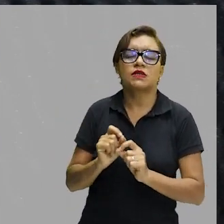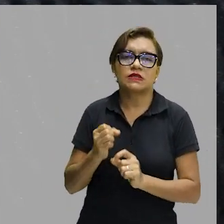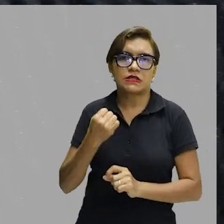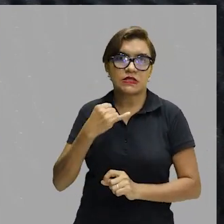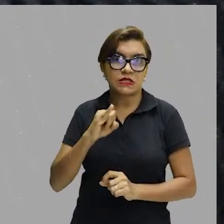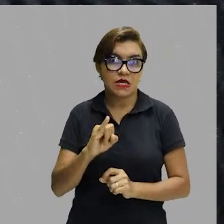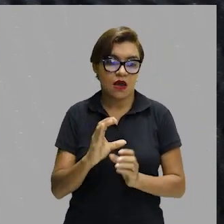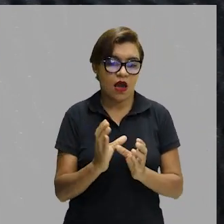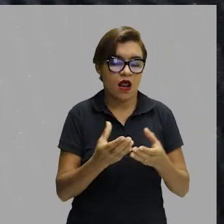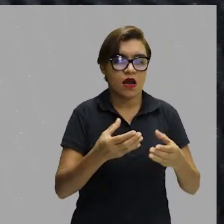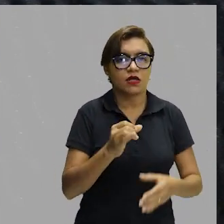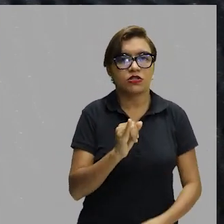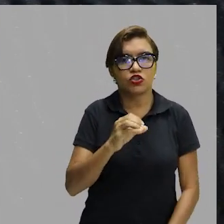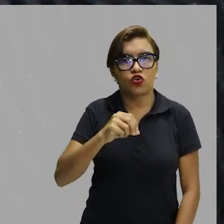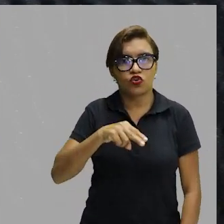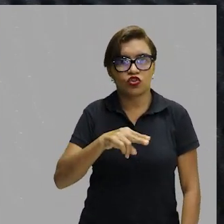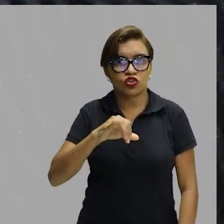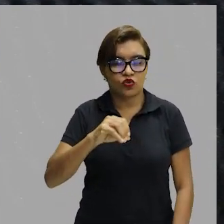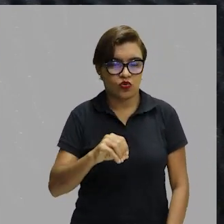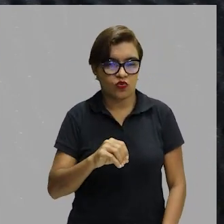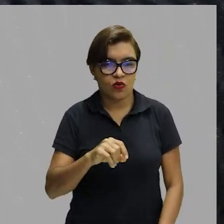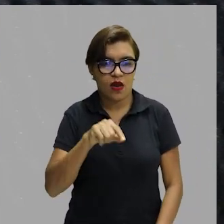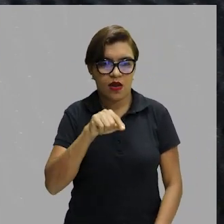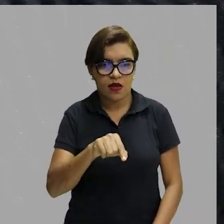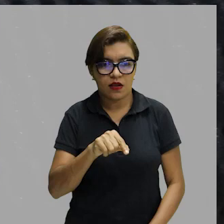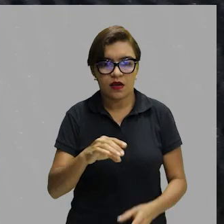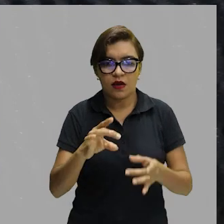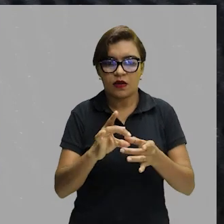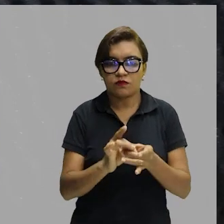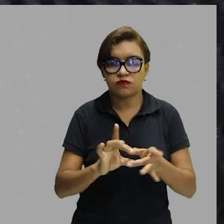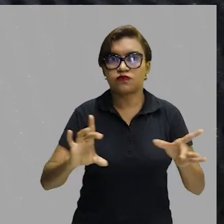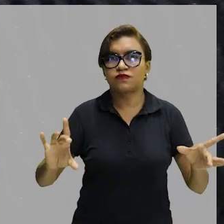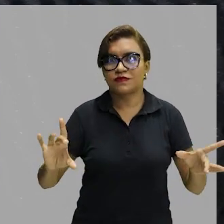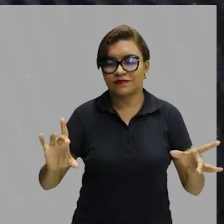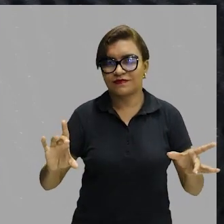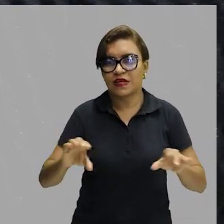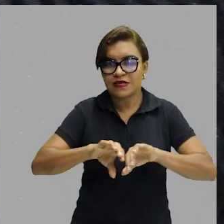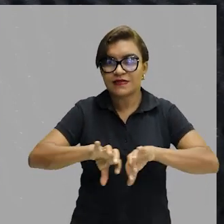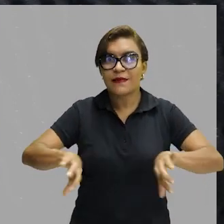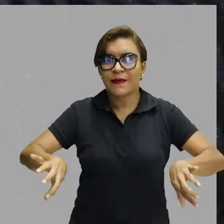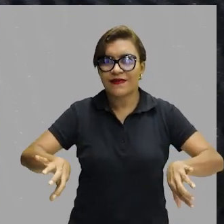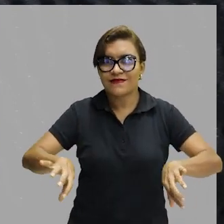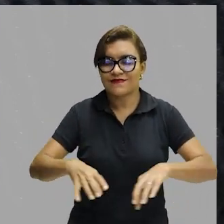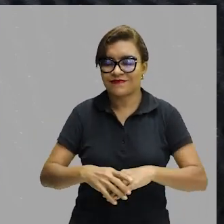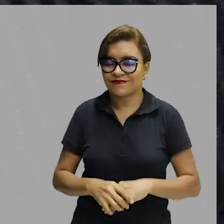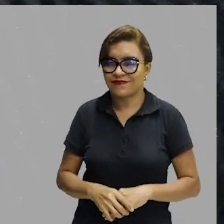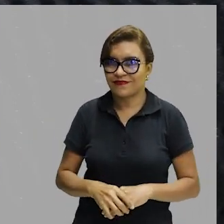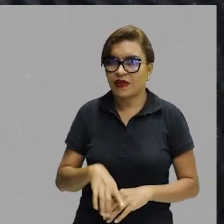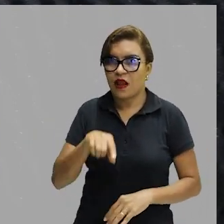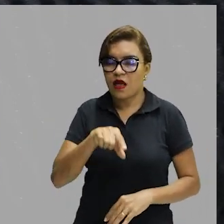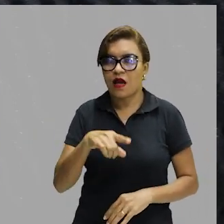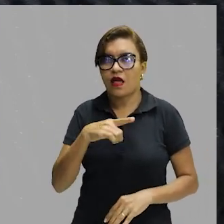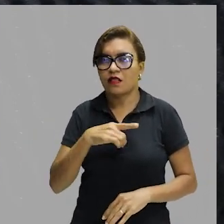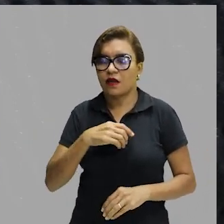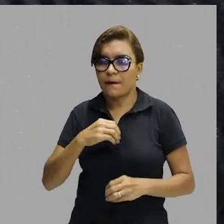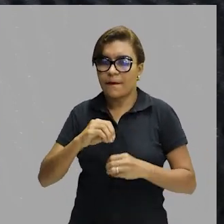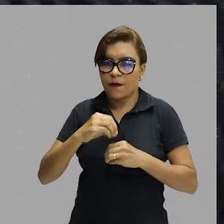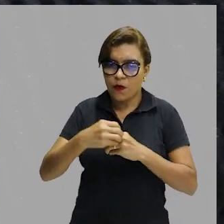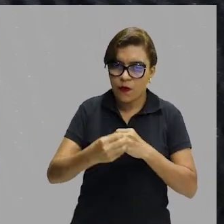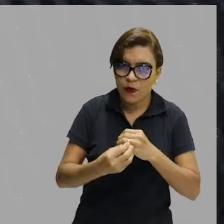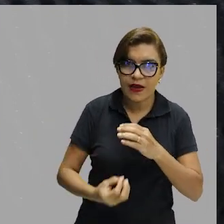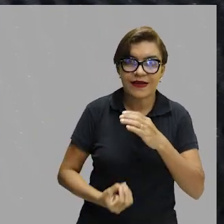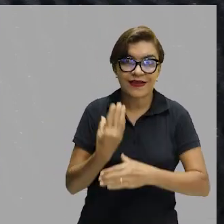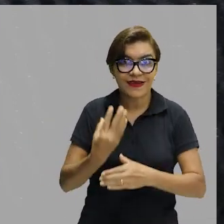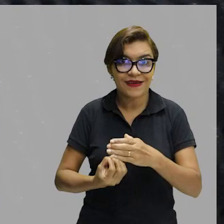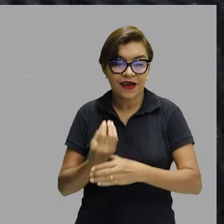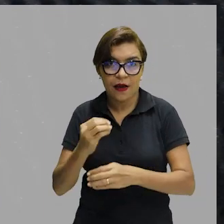iônico, ele vai sofrer a dissociação, a separação. Isso vai gerar mais partículas. Aí